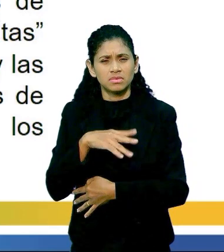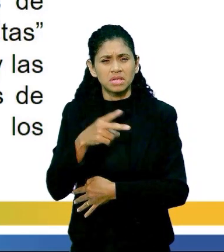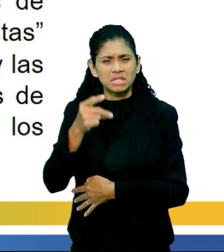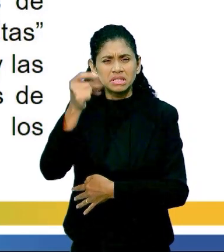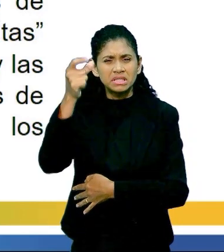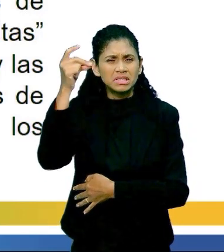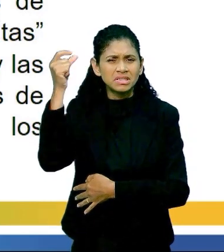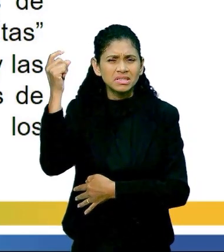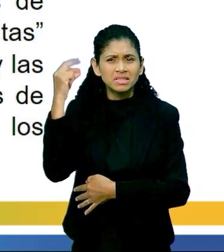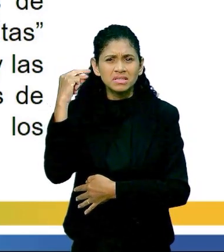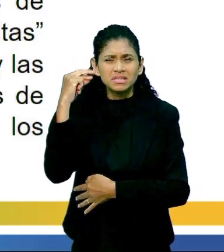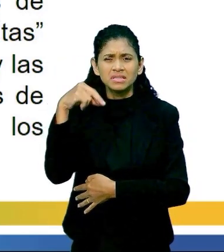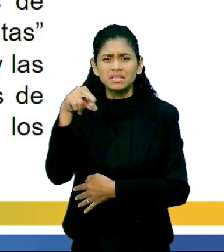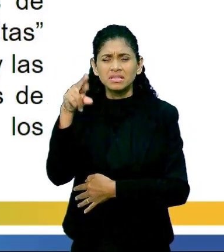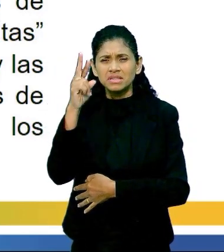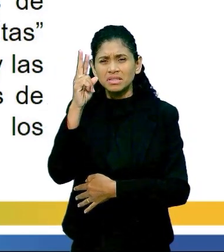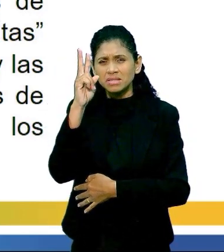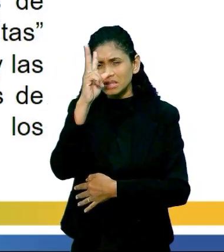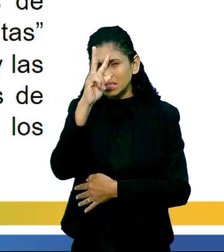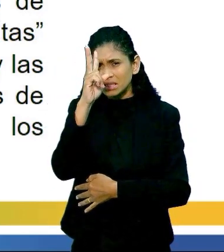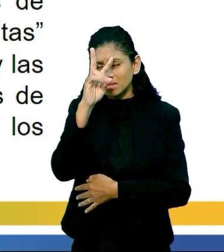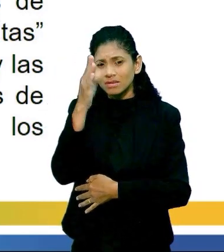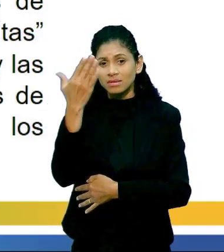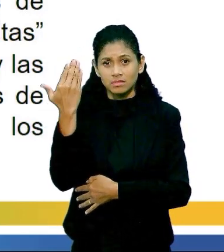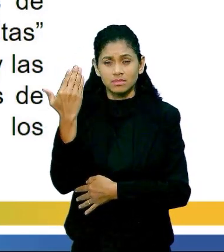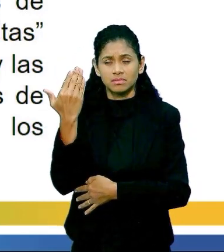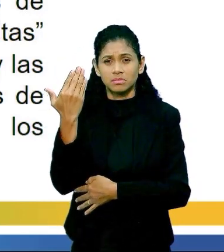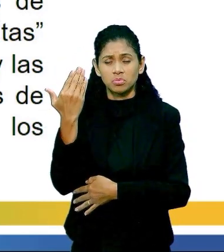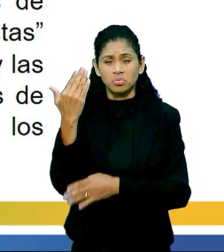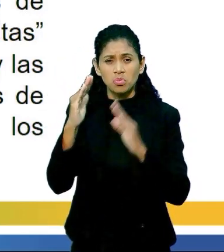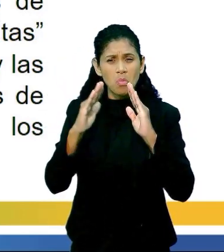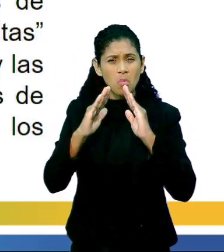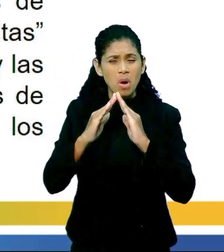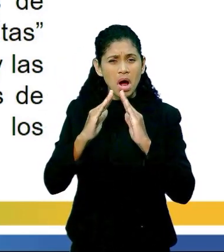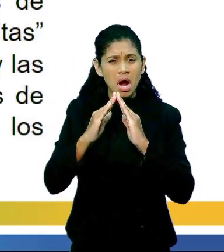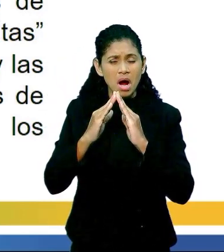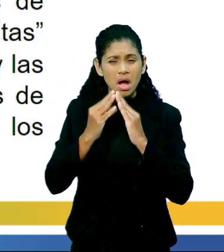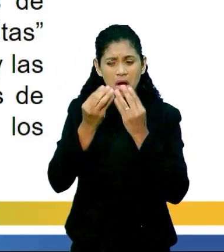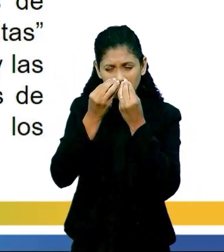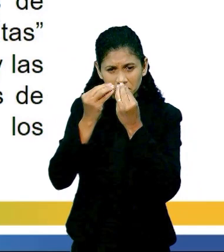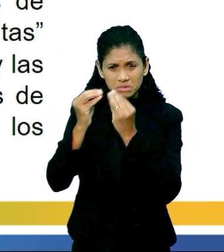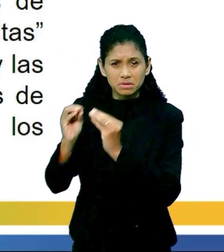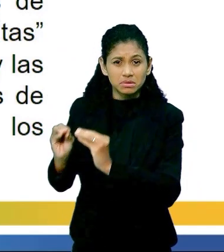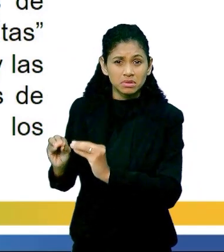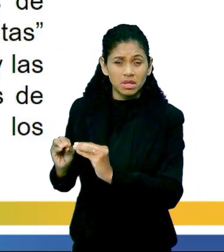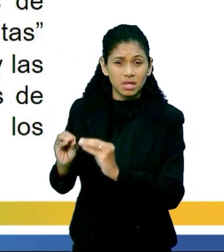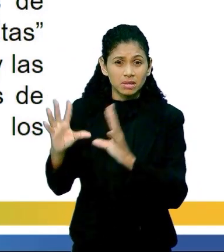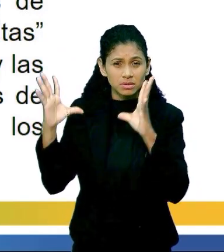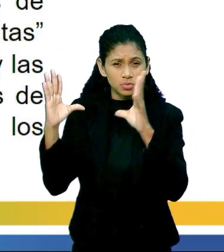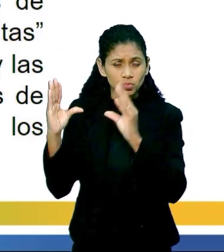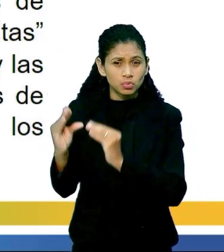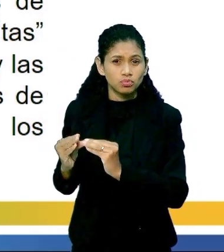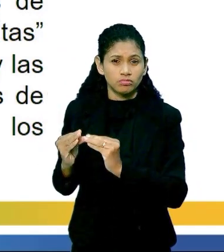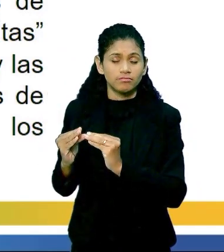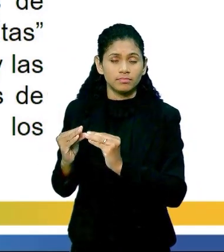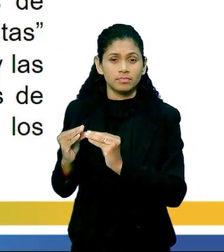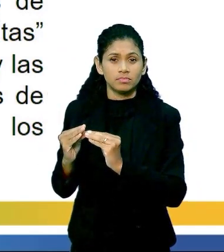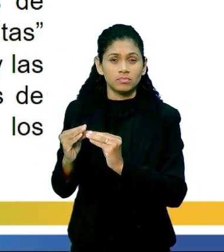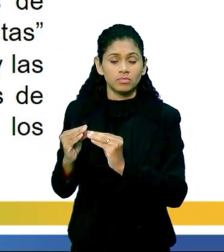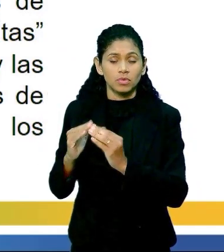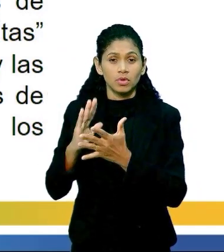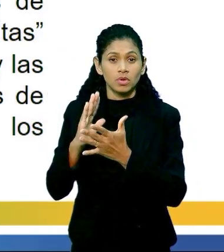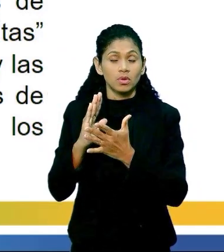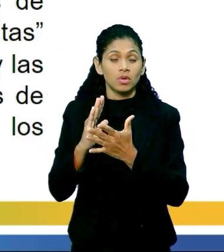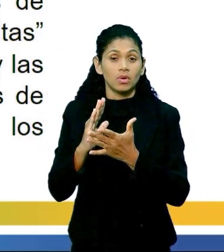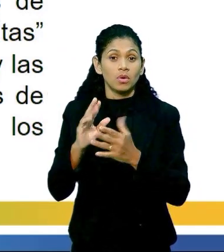casa precipitadamente abandonada, abandonada durante a noite, né? Por isso, muitas das